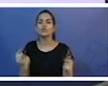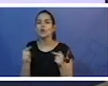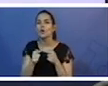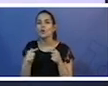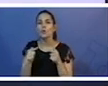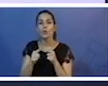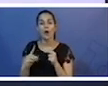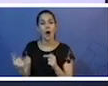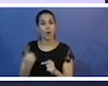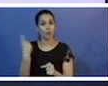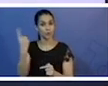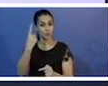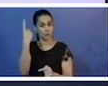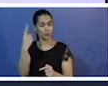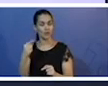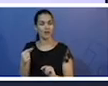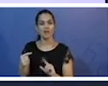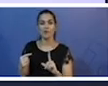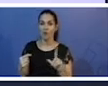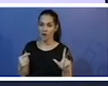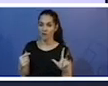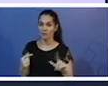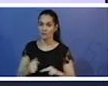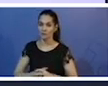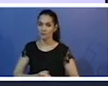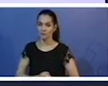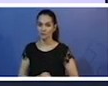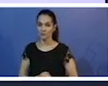lado, ok? Vamos lá.